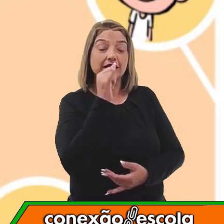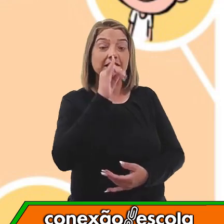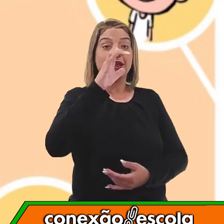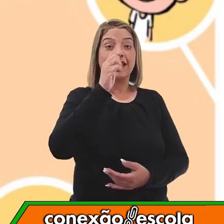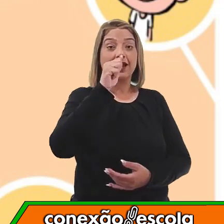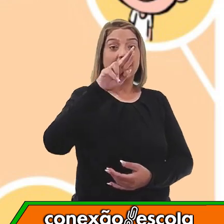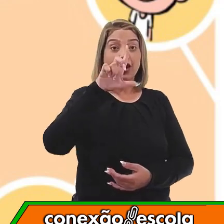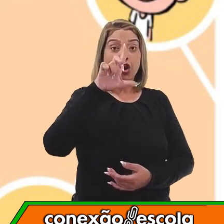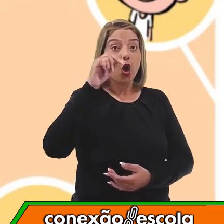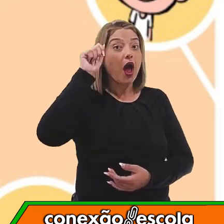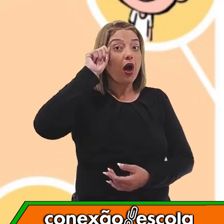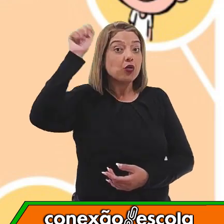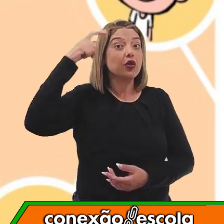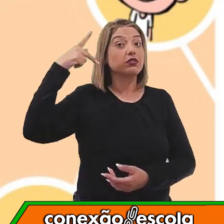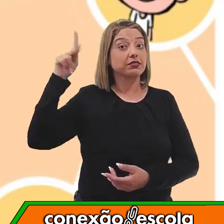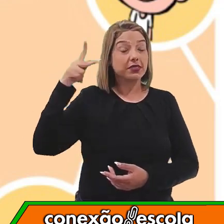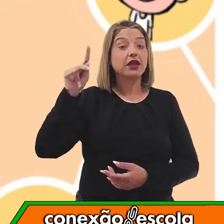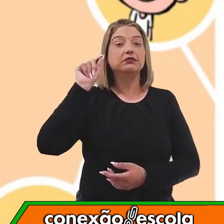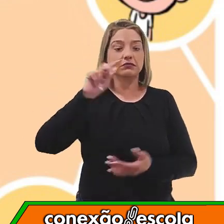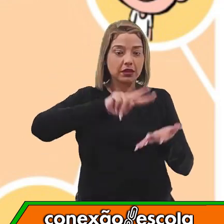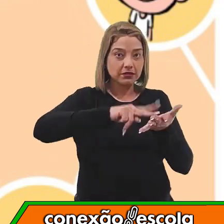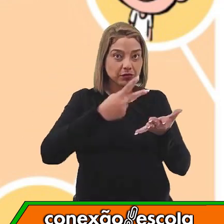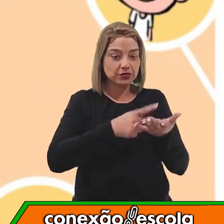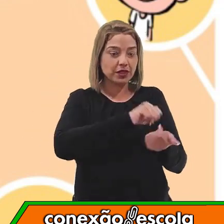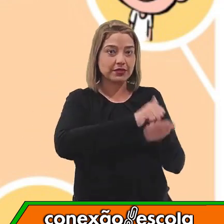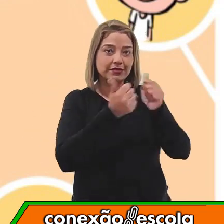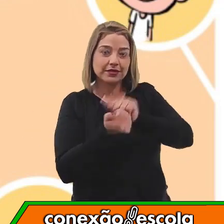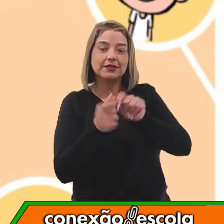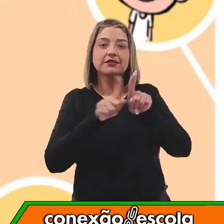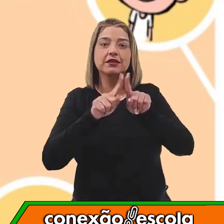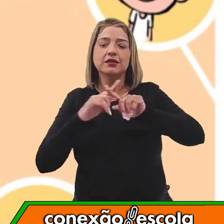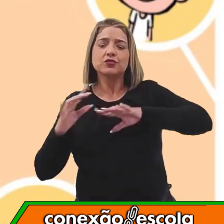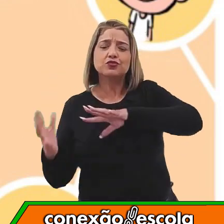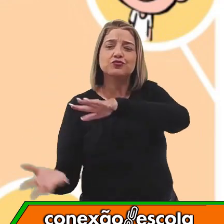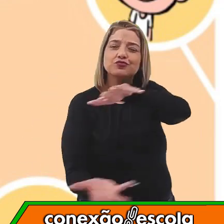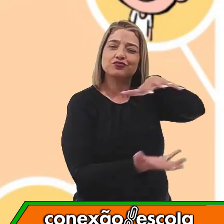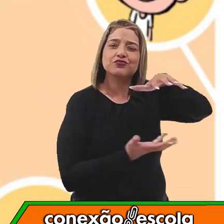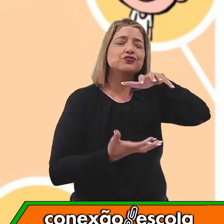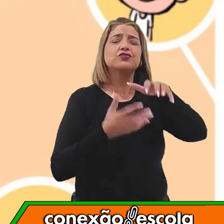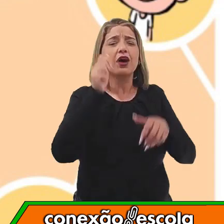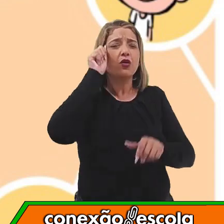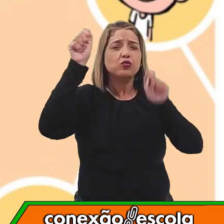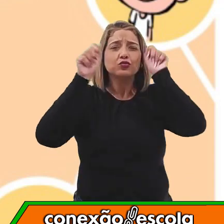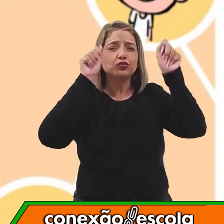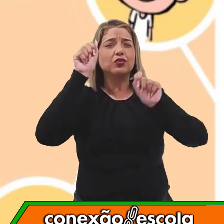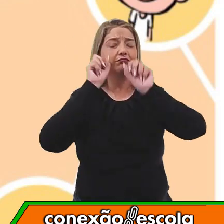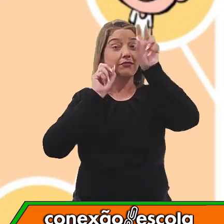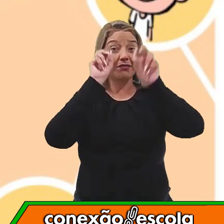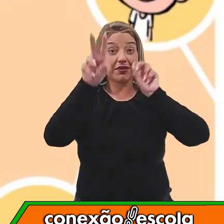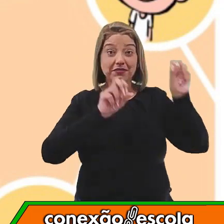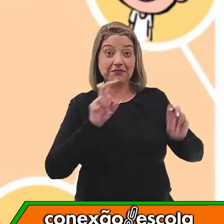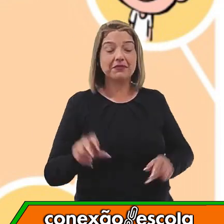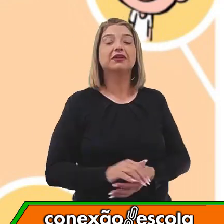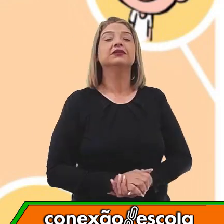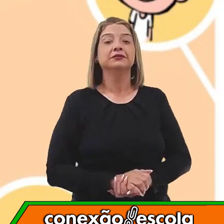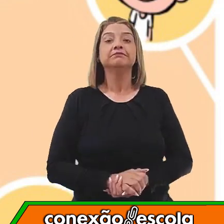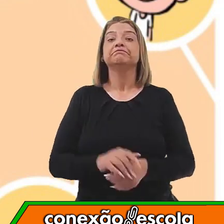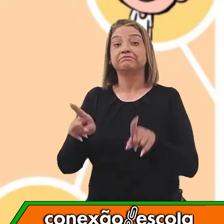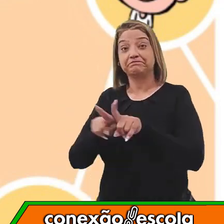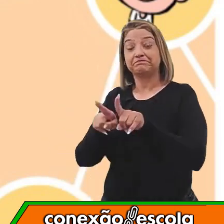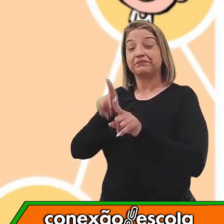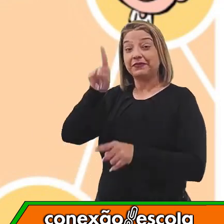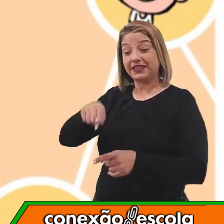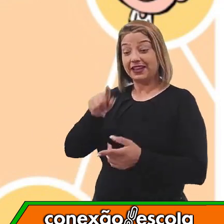Carlo Collodi, né? E traduzida e adaptada por diversos autores do mundo todo. Gente, falando em autor,